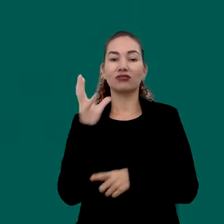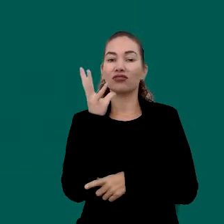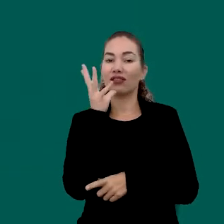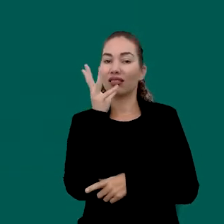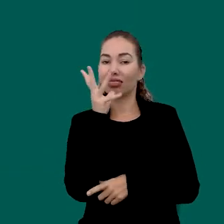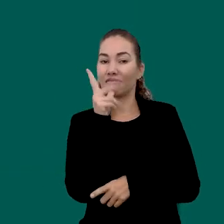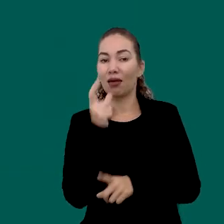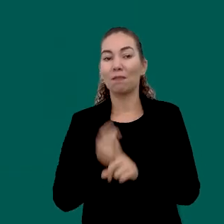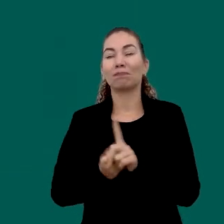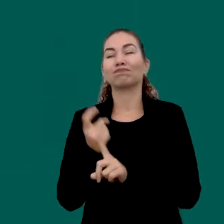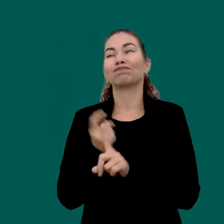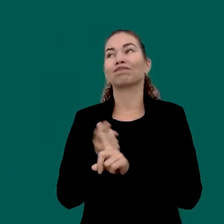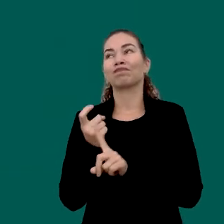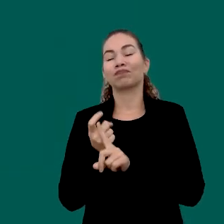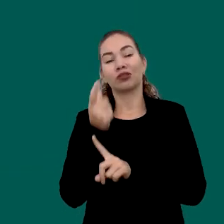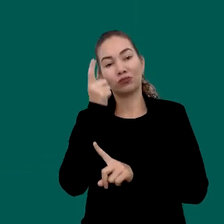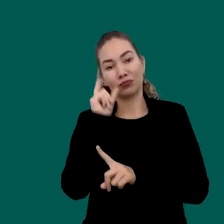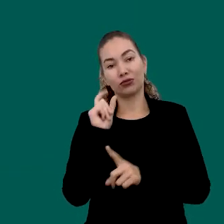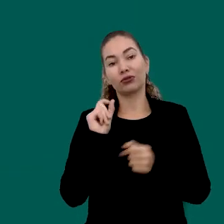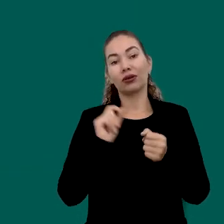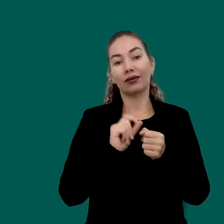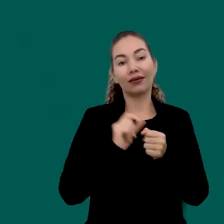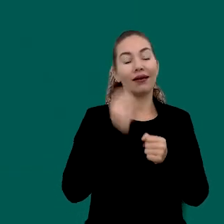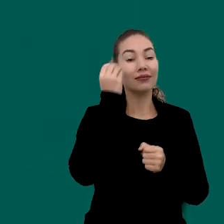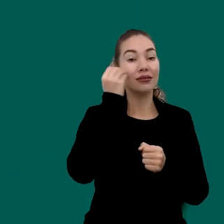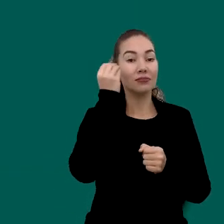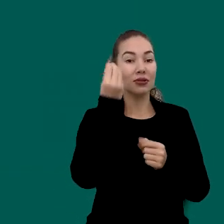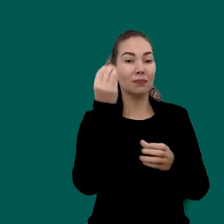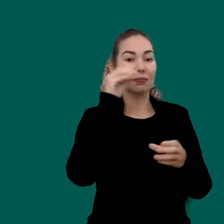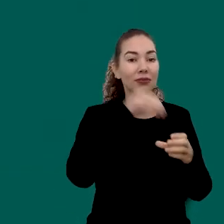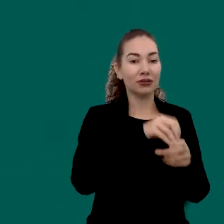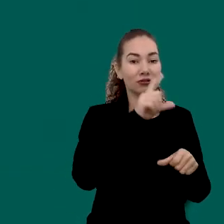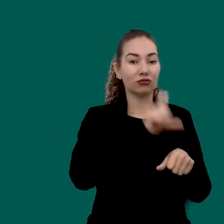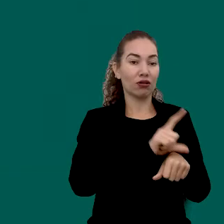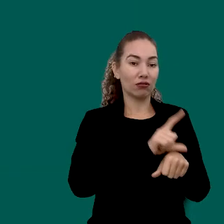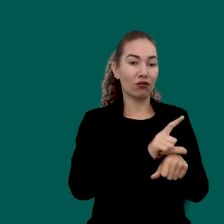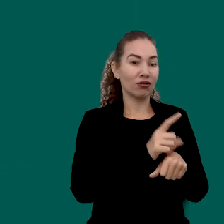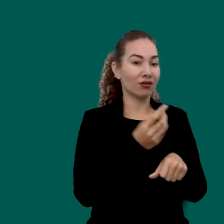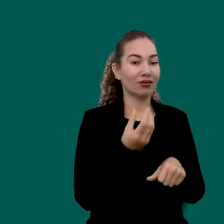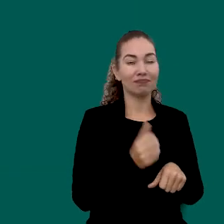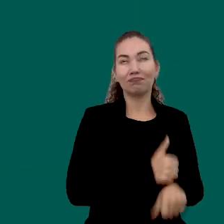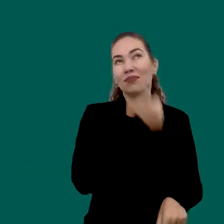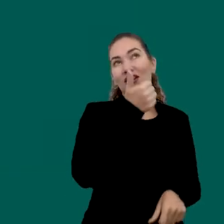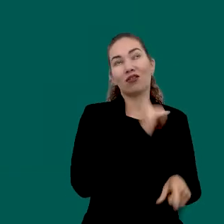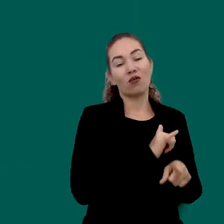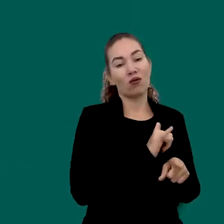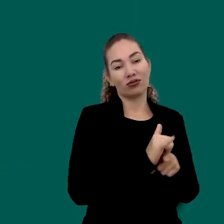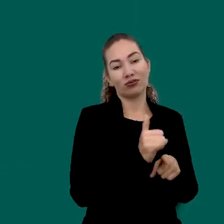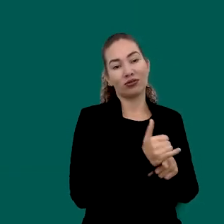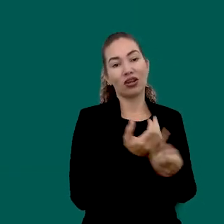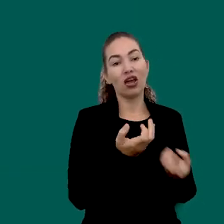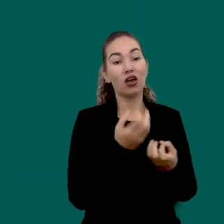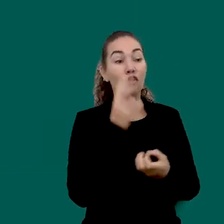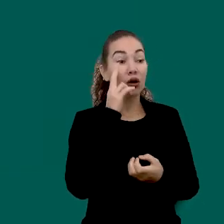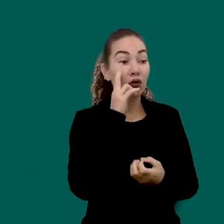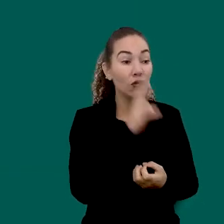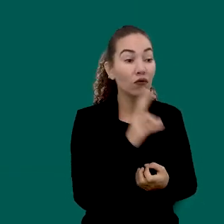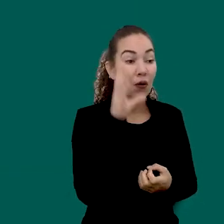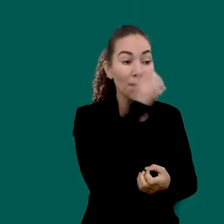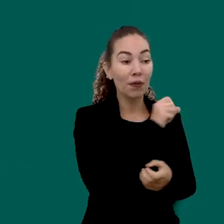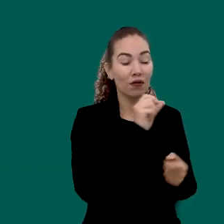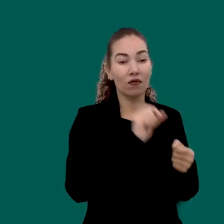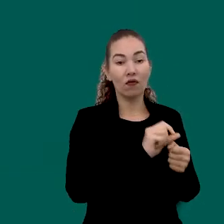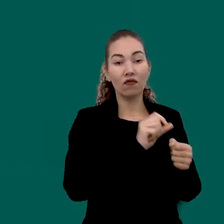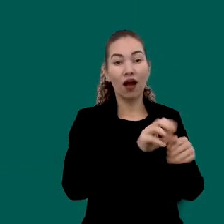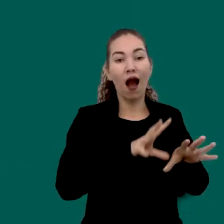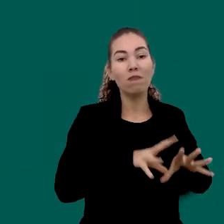demora meses. Então, eles conseguem trabalhar. E levar essa experiência da ambientação de loja é a melhor estratégia. Por exemplo, eu não quero ver o preço do pão, eu